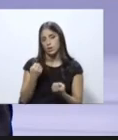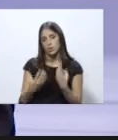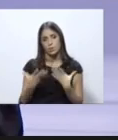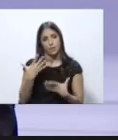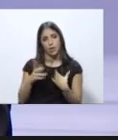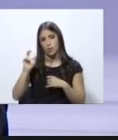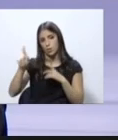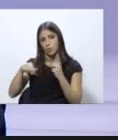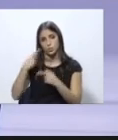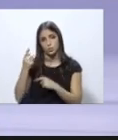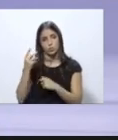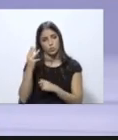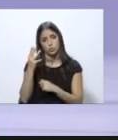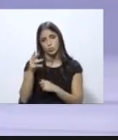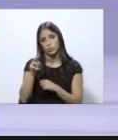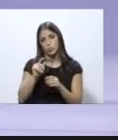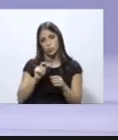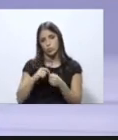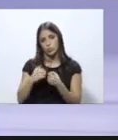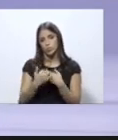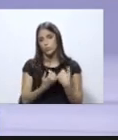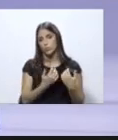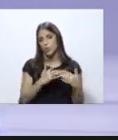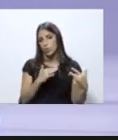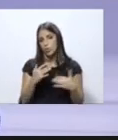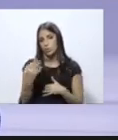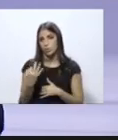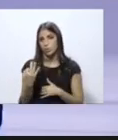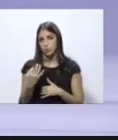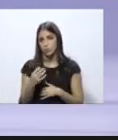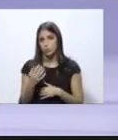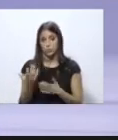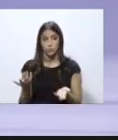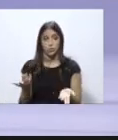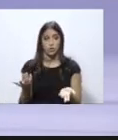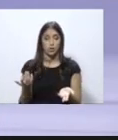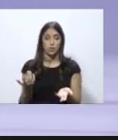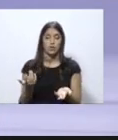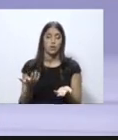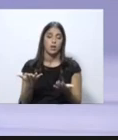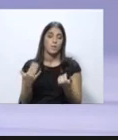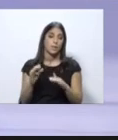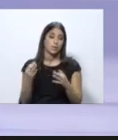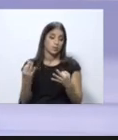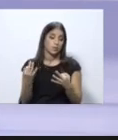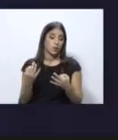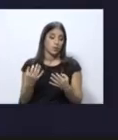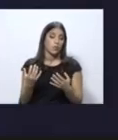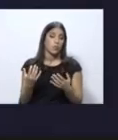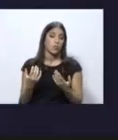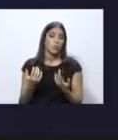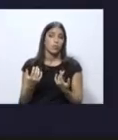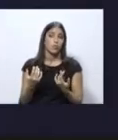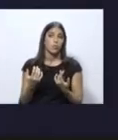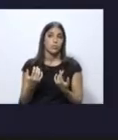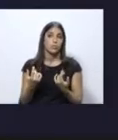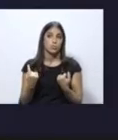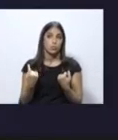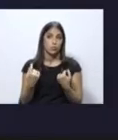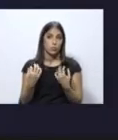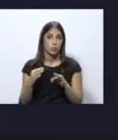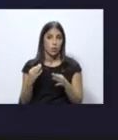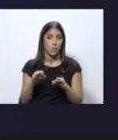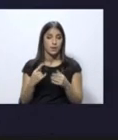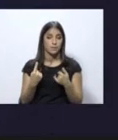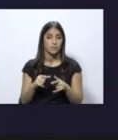do que os atletas do Futebol Clube do Porto. E parece-me isto evidente. O que é curial é que haja a celebração